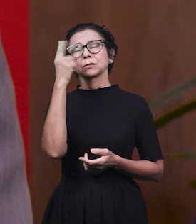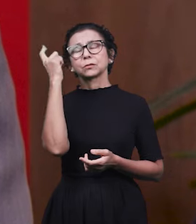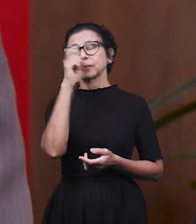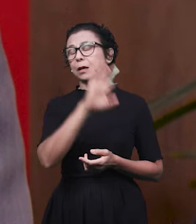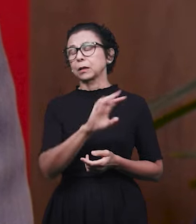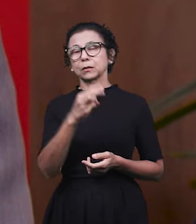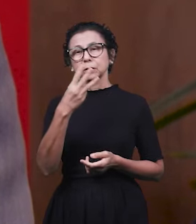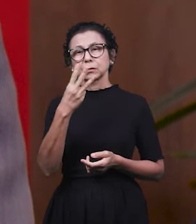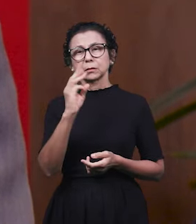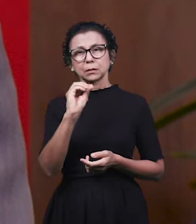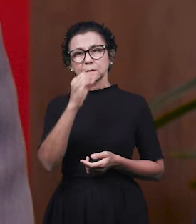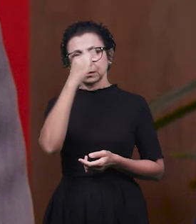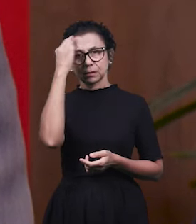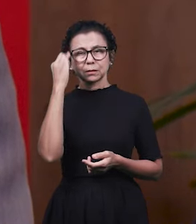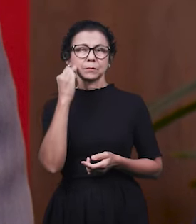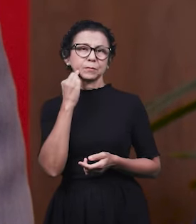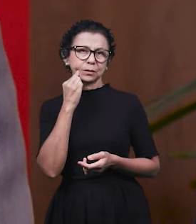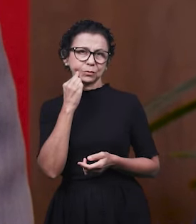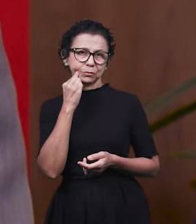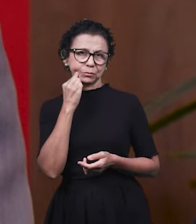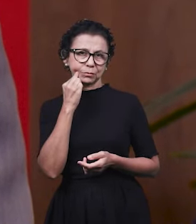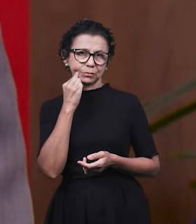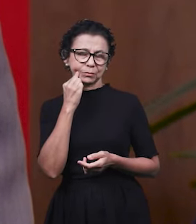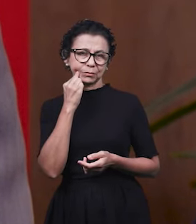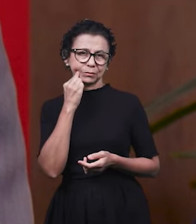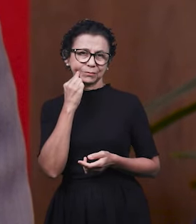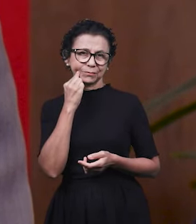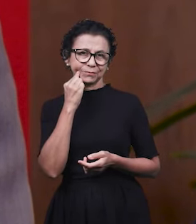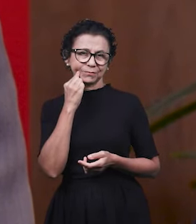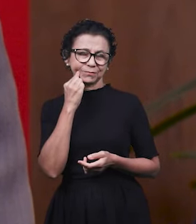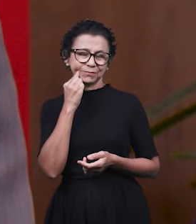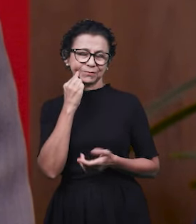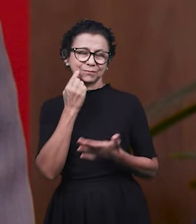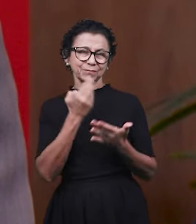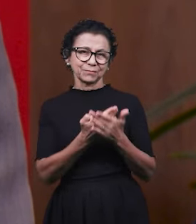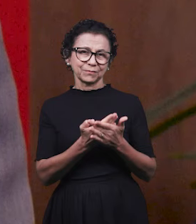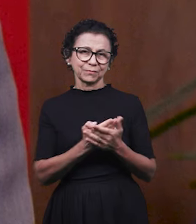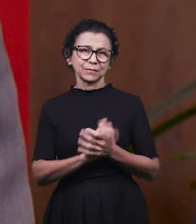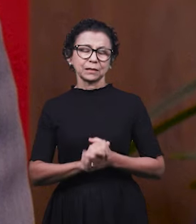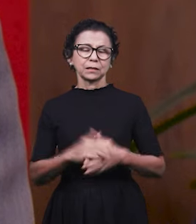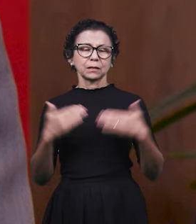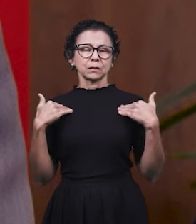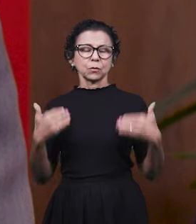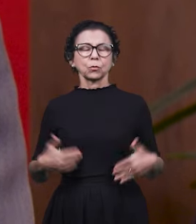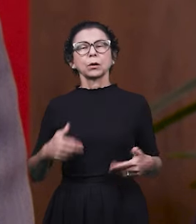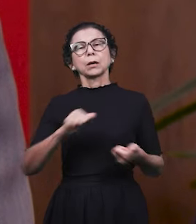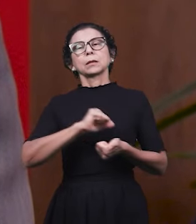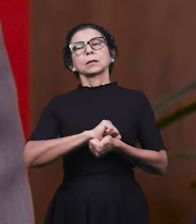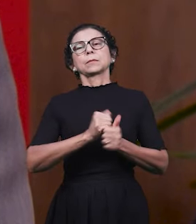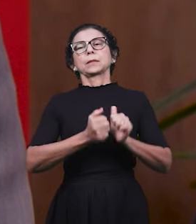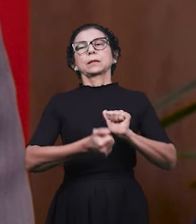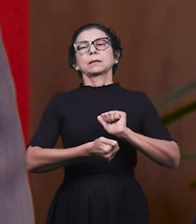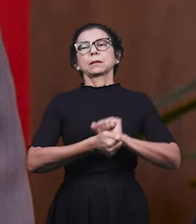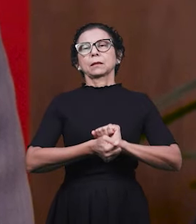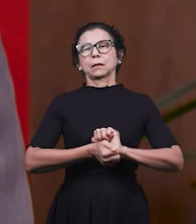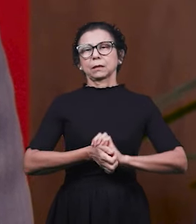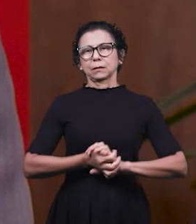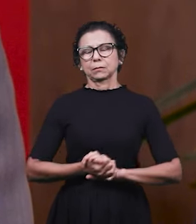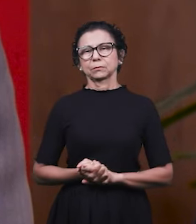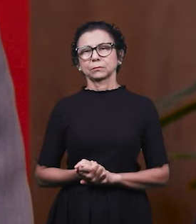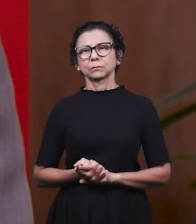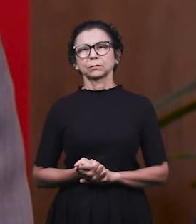minutos. Faça um período de estudos. Deixe o seu corpo se adaptar. Ensine e